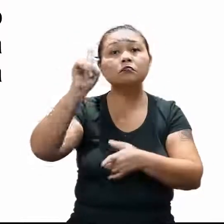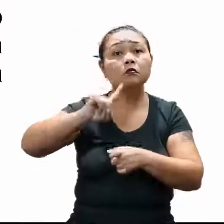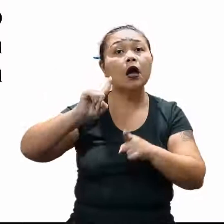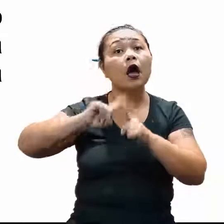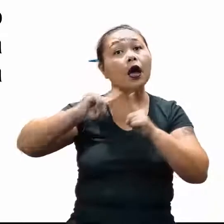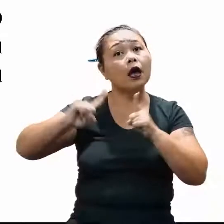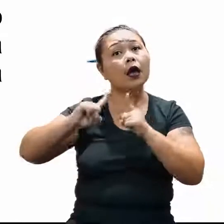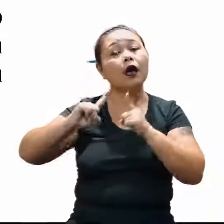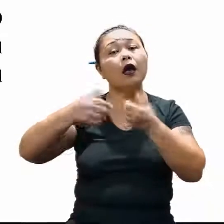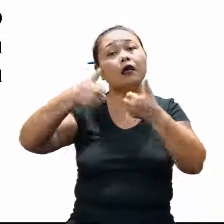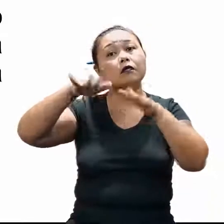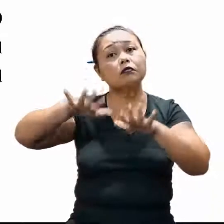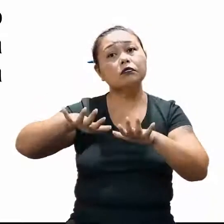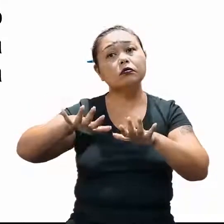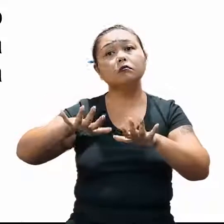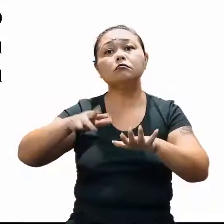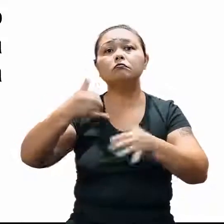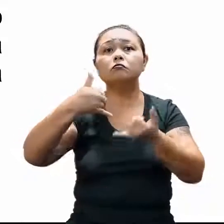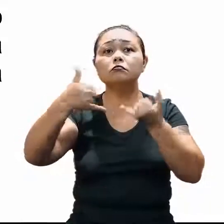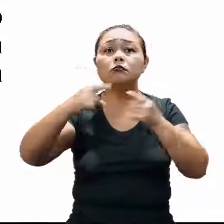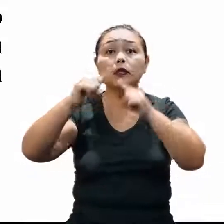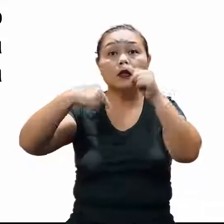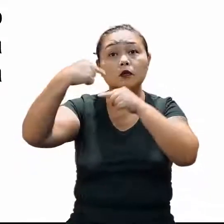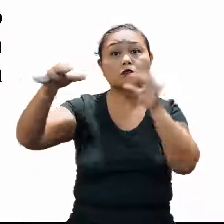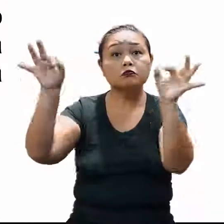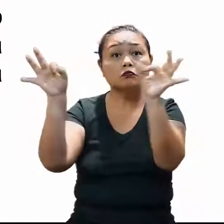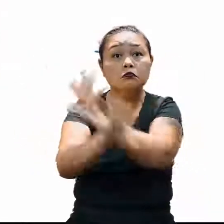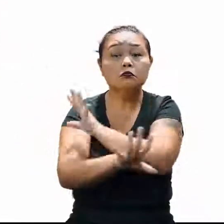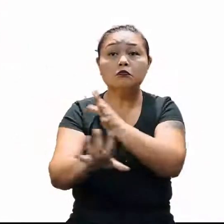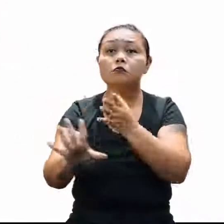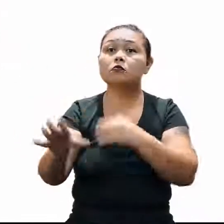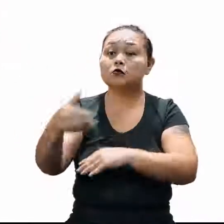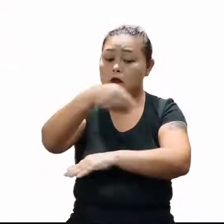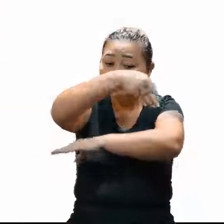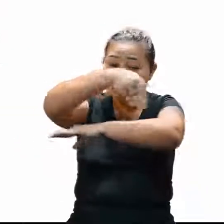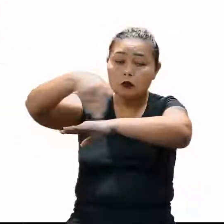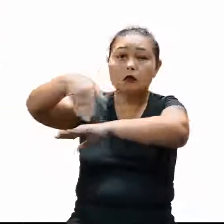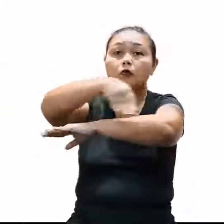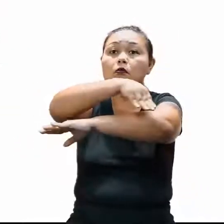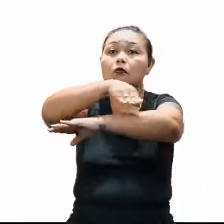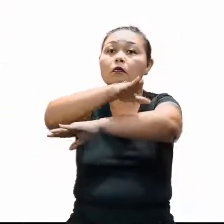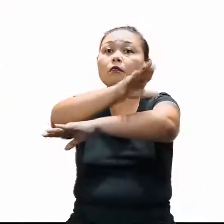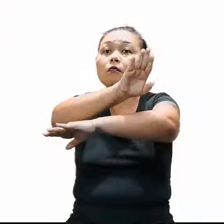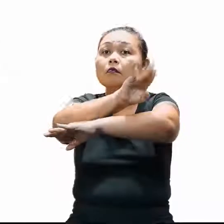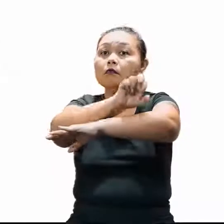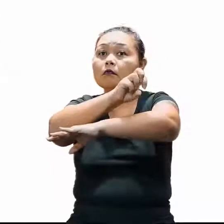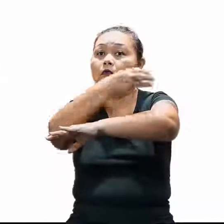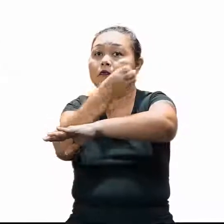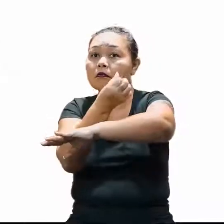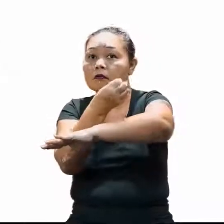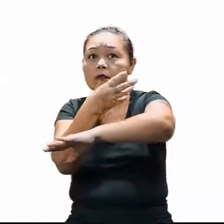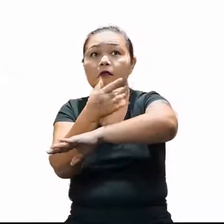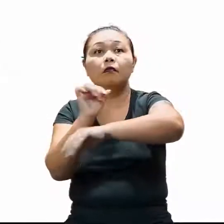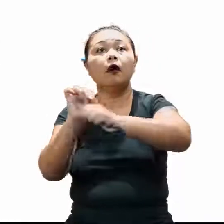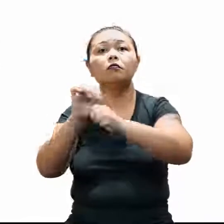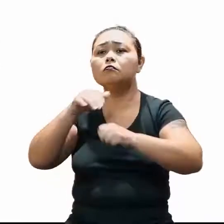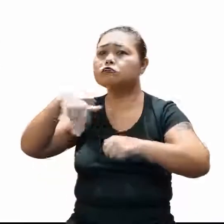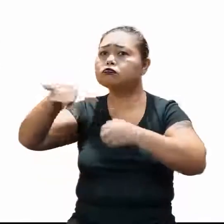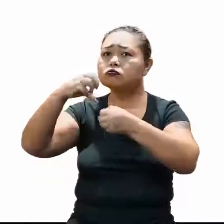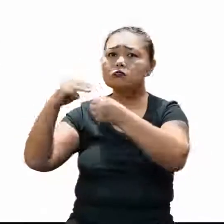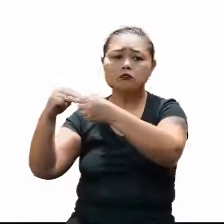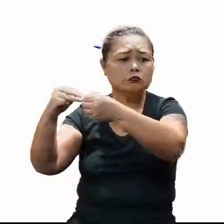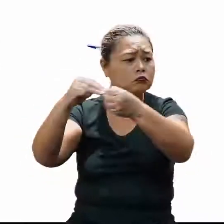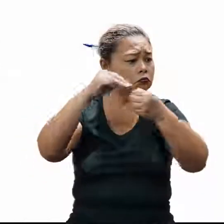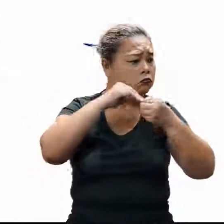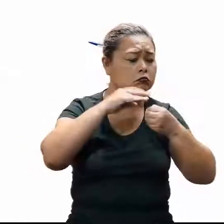erradicar a linha telegráfica somente depois de concluída a estrada. Embora todos os municípios localizados ao longo da